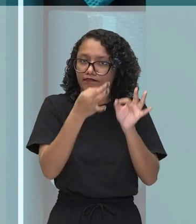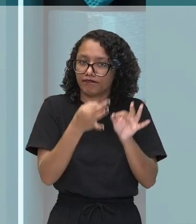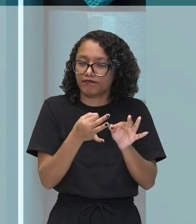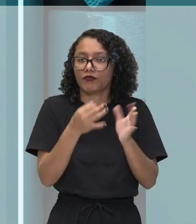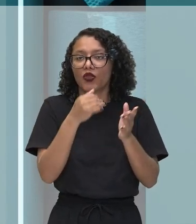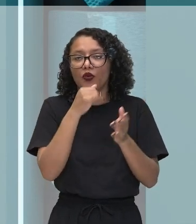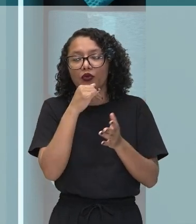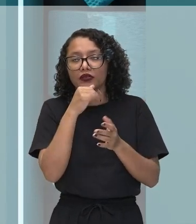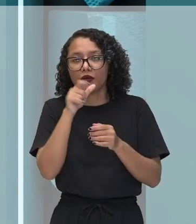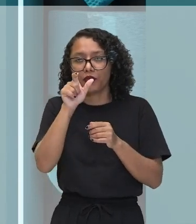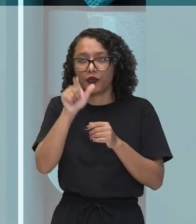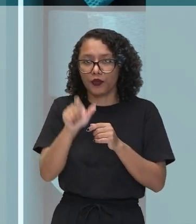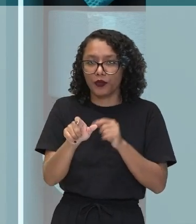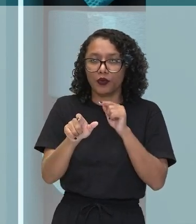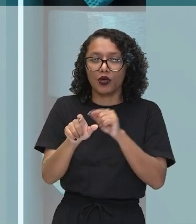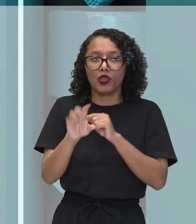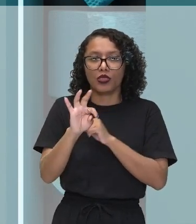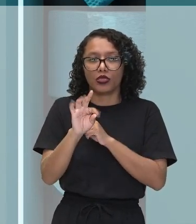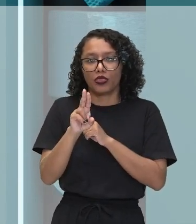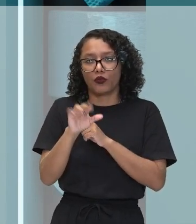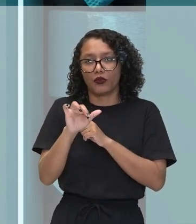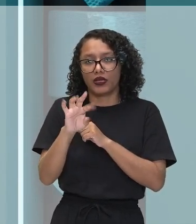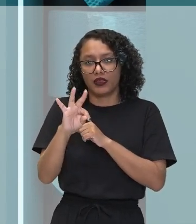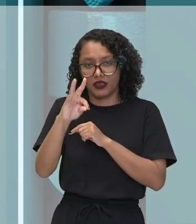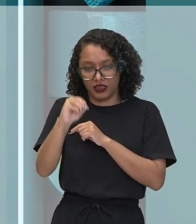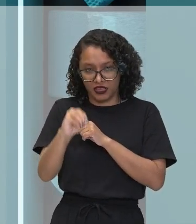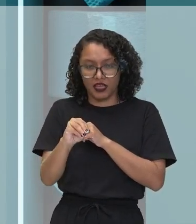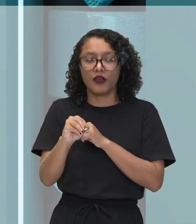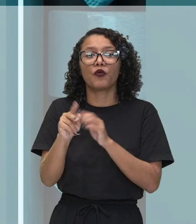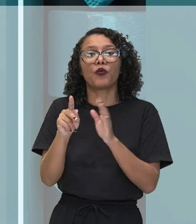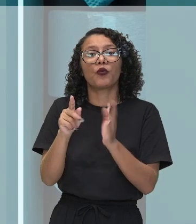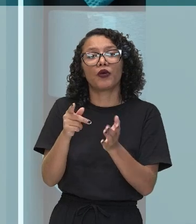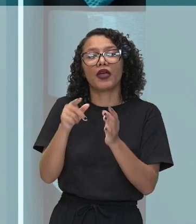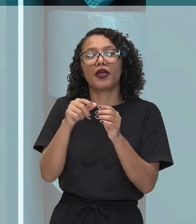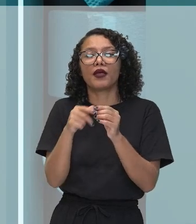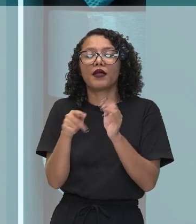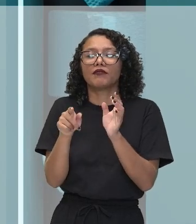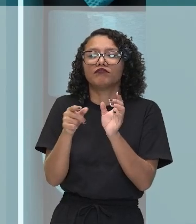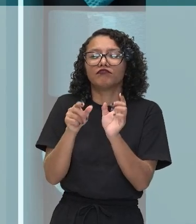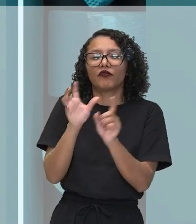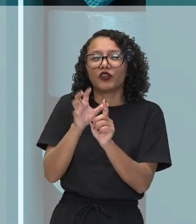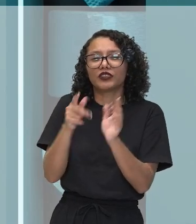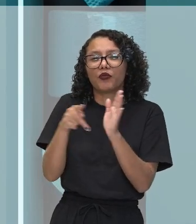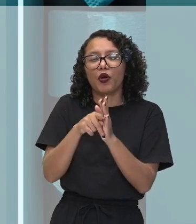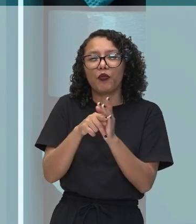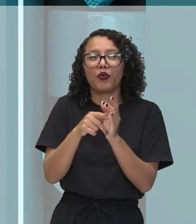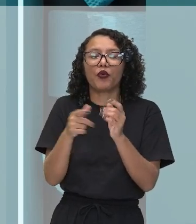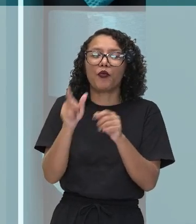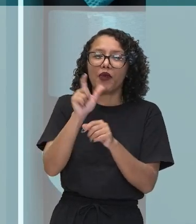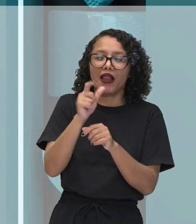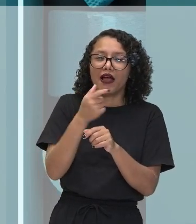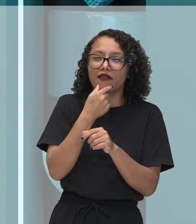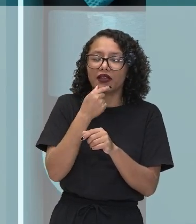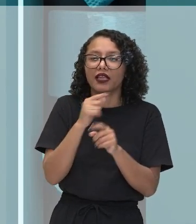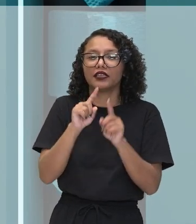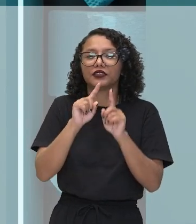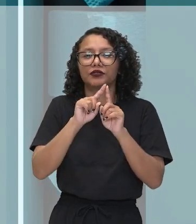que ele veio de Twitter, uma palavra inglesa, mas essa formação do praticante, de quem